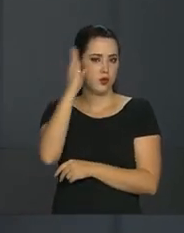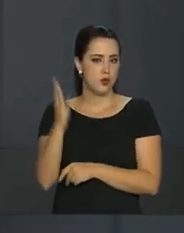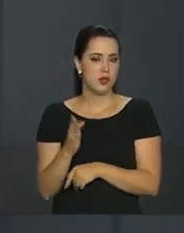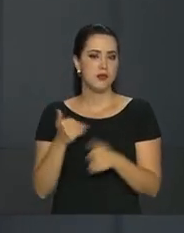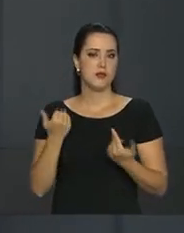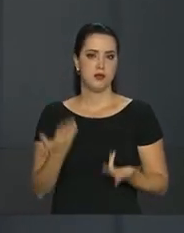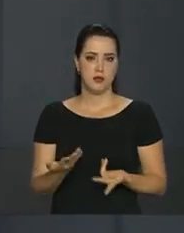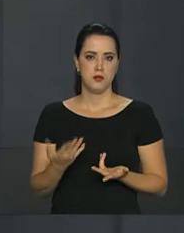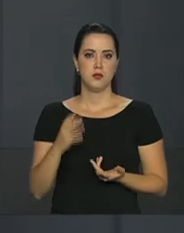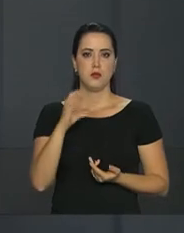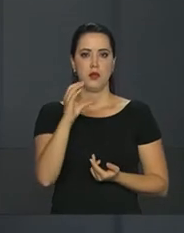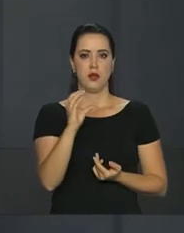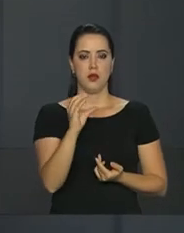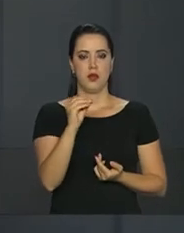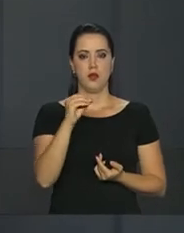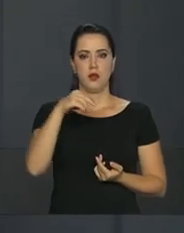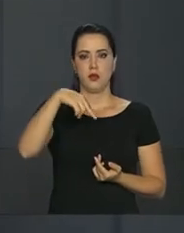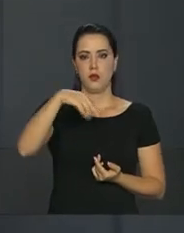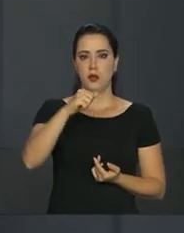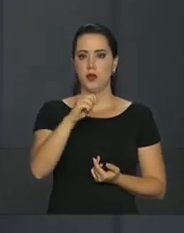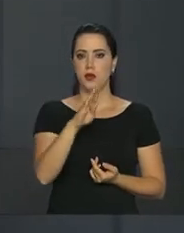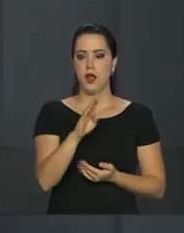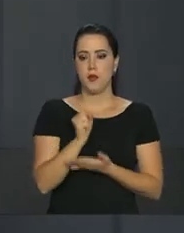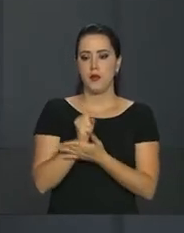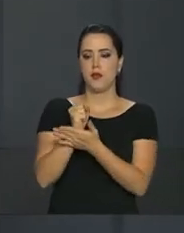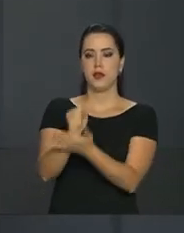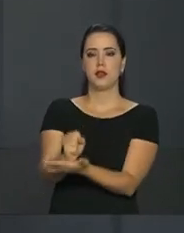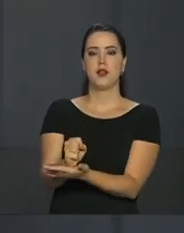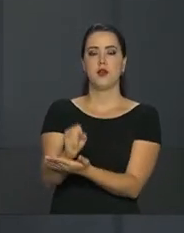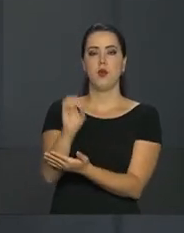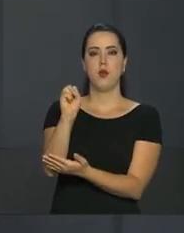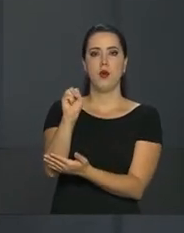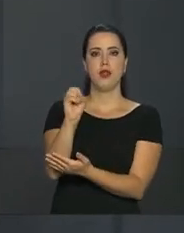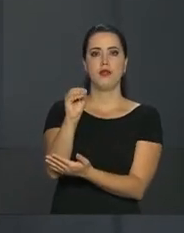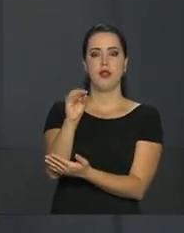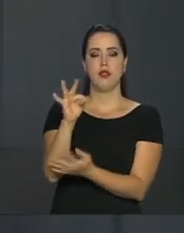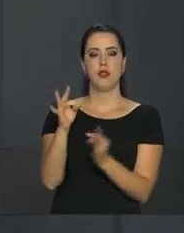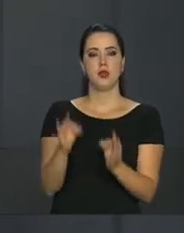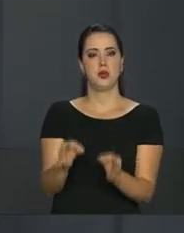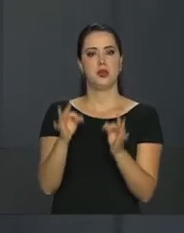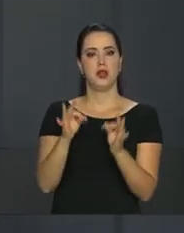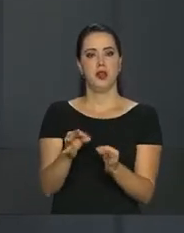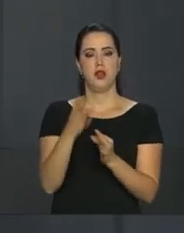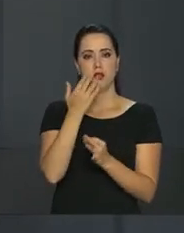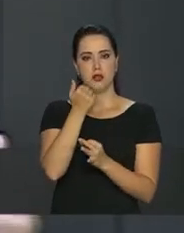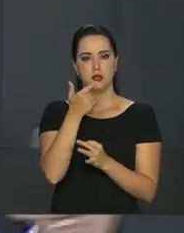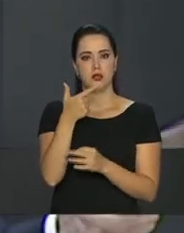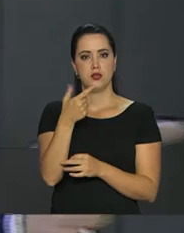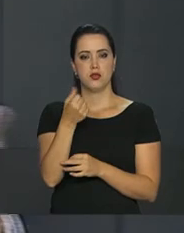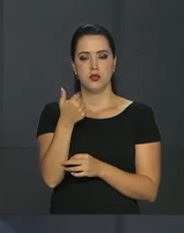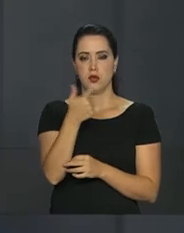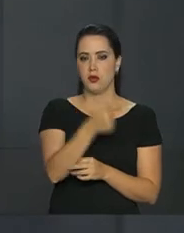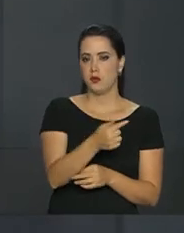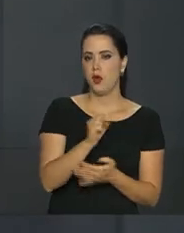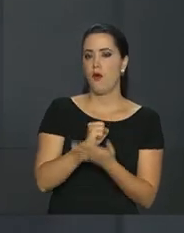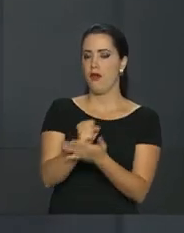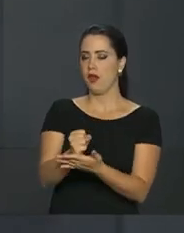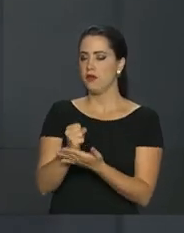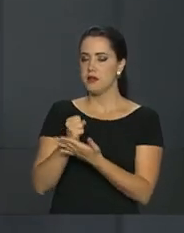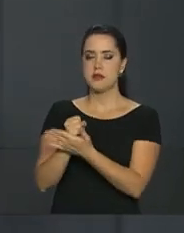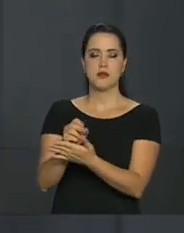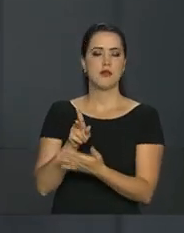turista da agricultura do mais de 80 toneladas de alimentos em 2017 continuar doando